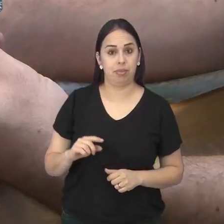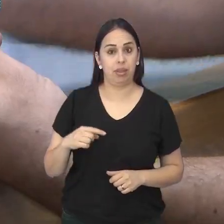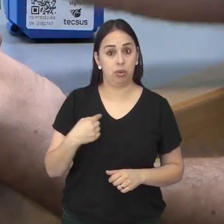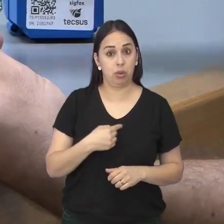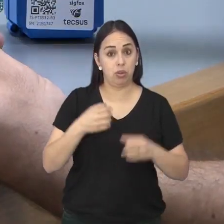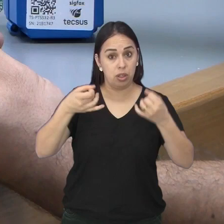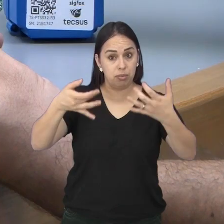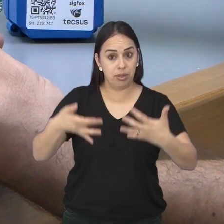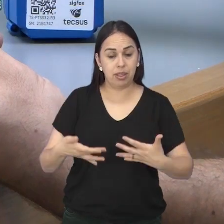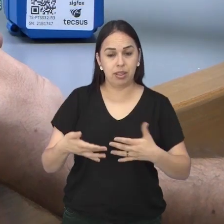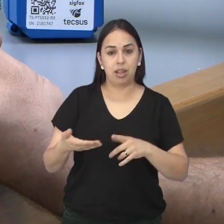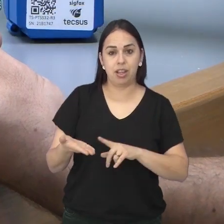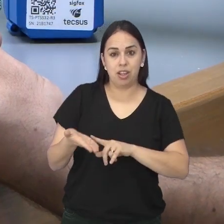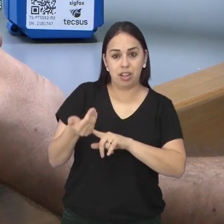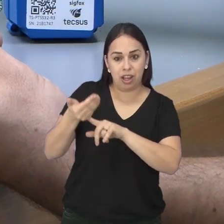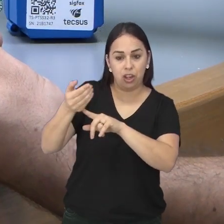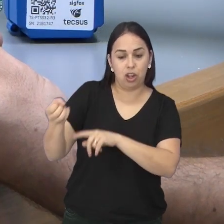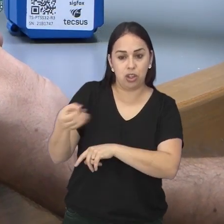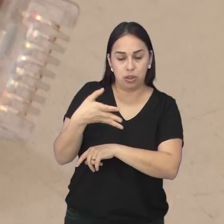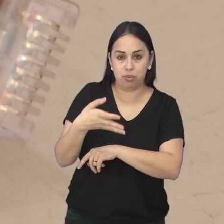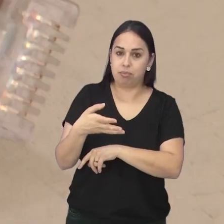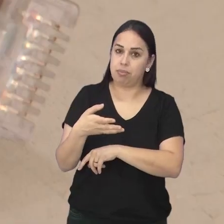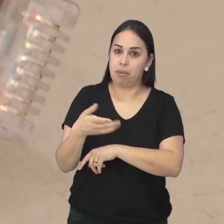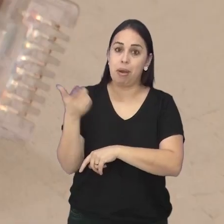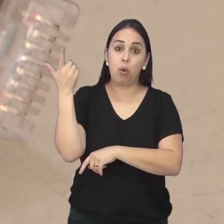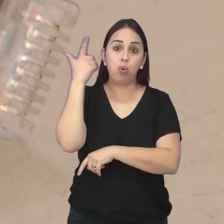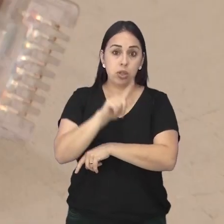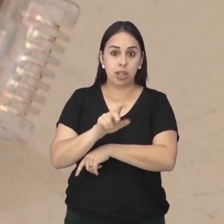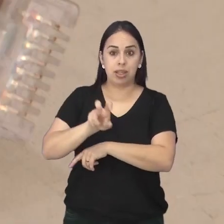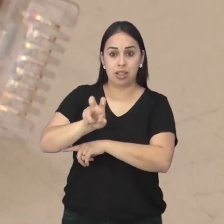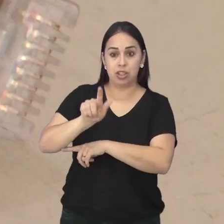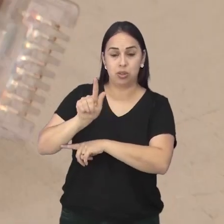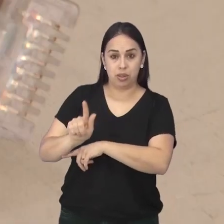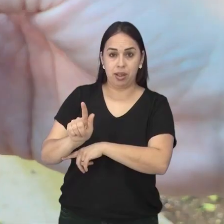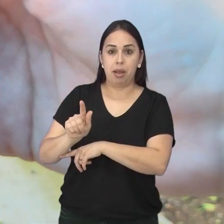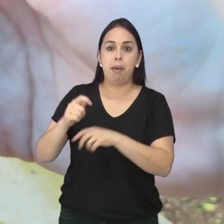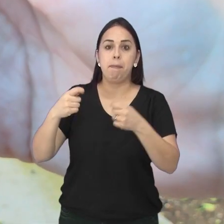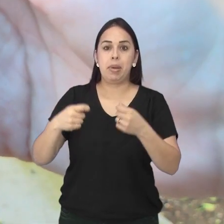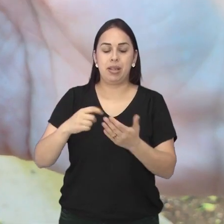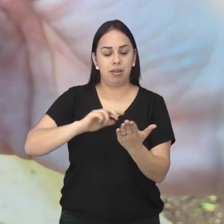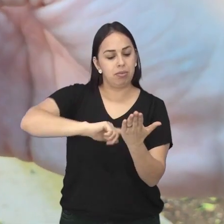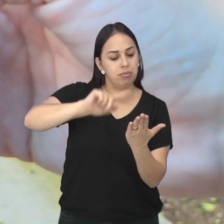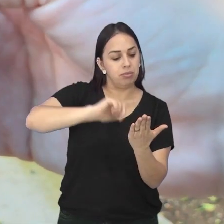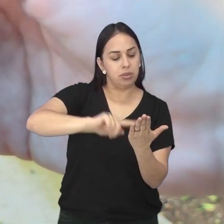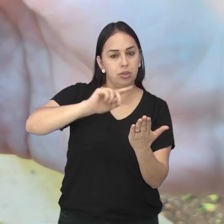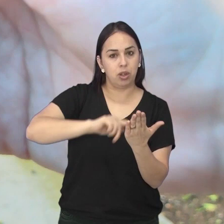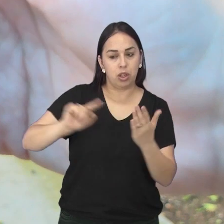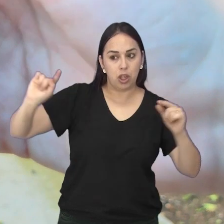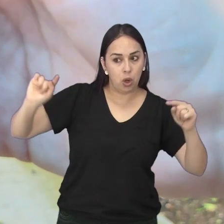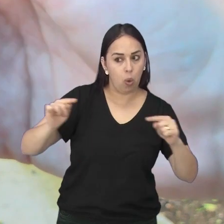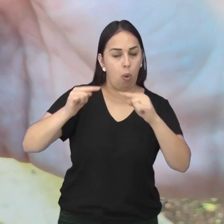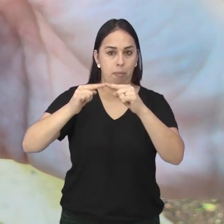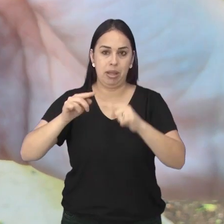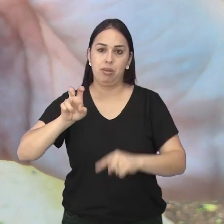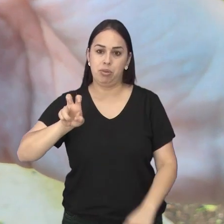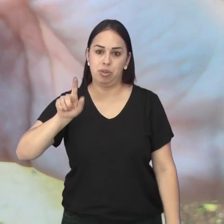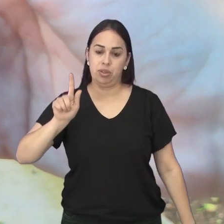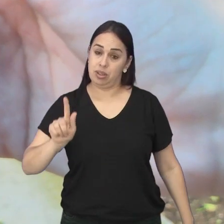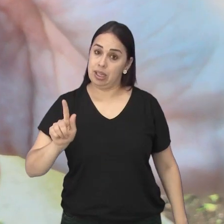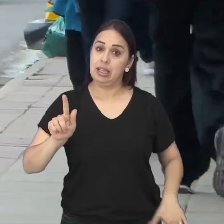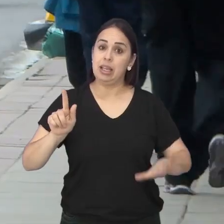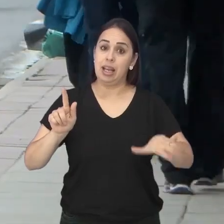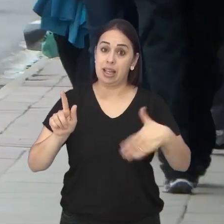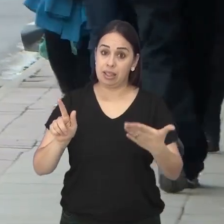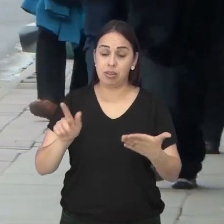Como estamos falando de novas tecnologias, para ter acesso ao 5G é necessário ter um smartphone compatível com o